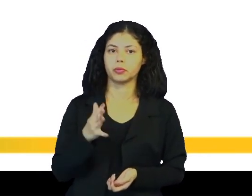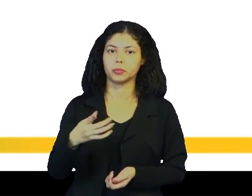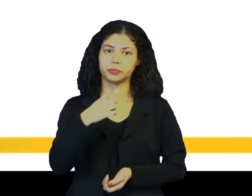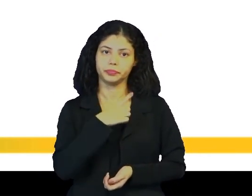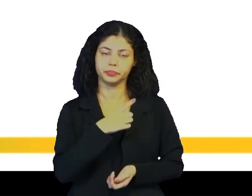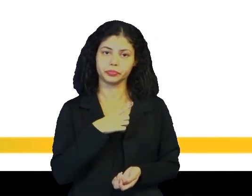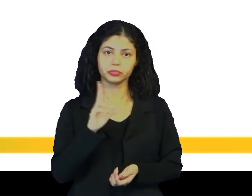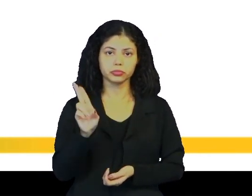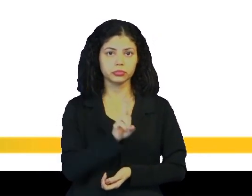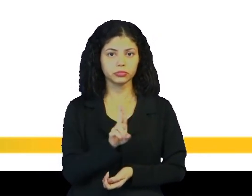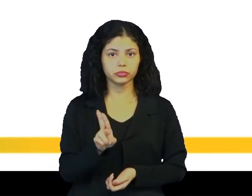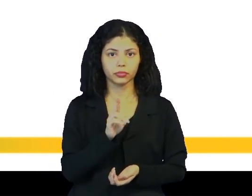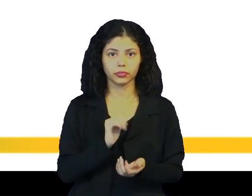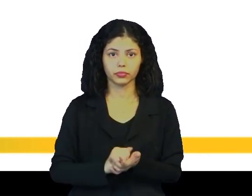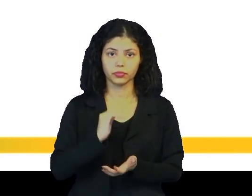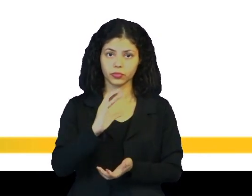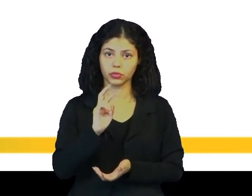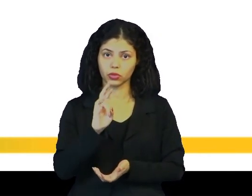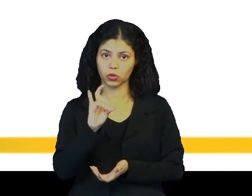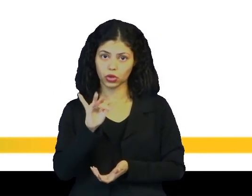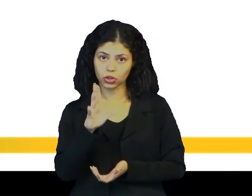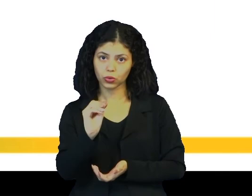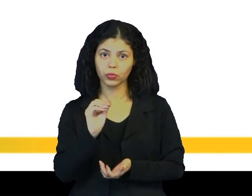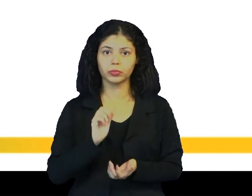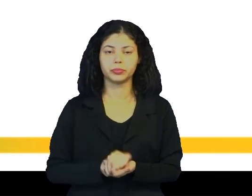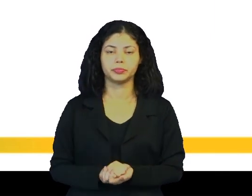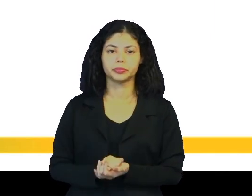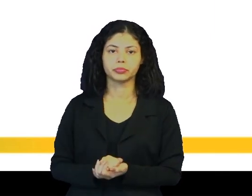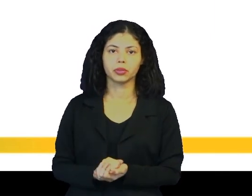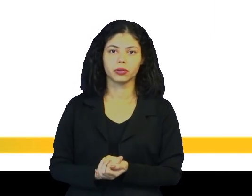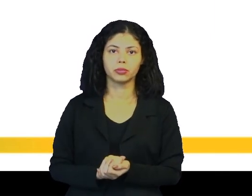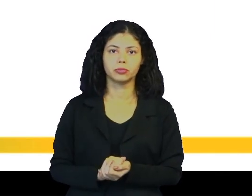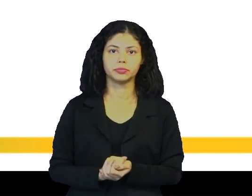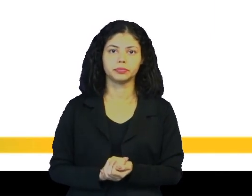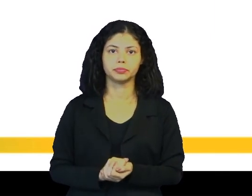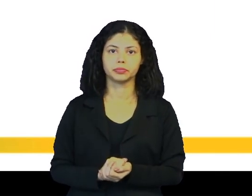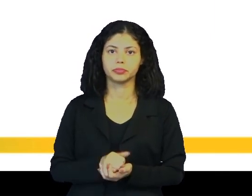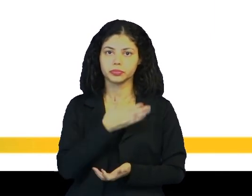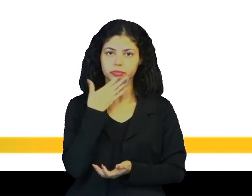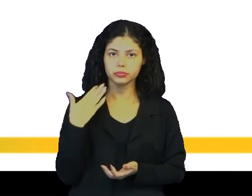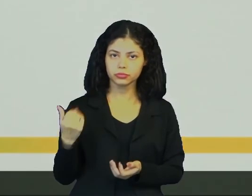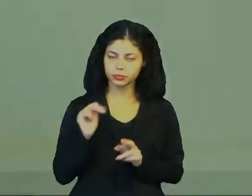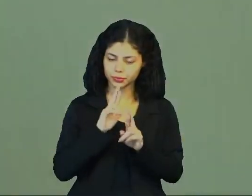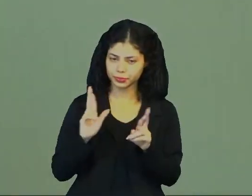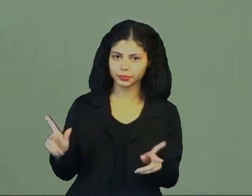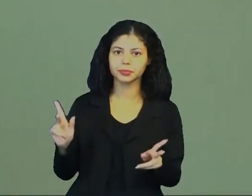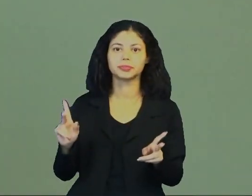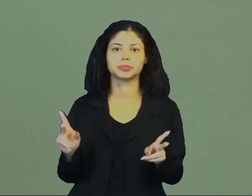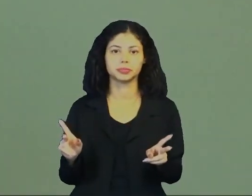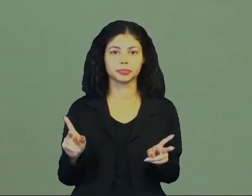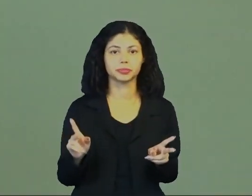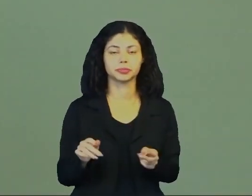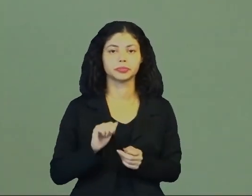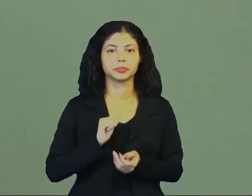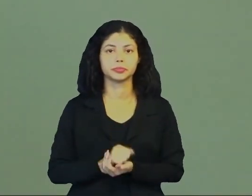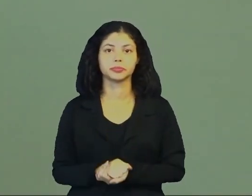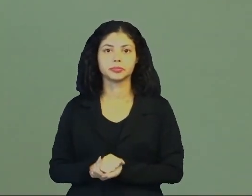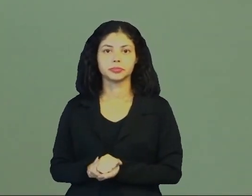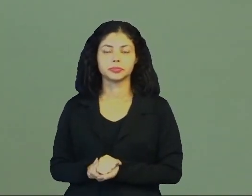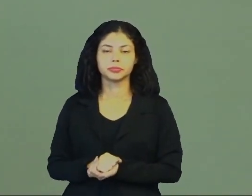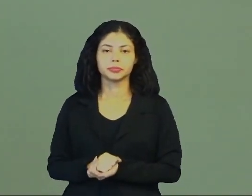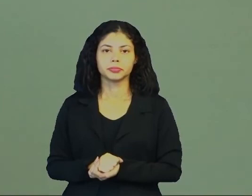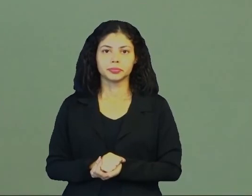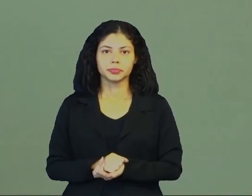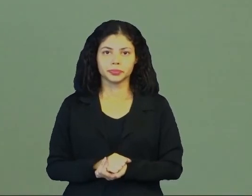esse estilo é o chamado de estilo coríntio, beleza? É um estilo mais diferente. Tá? É um estilo